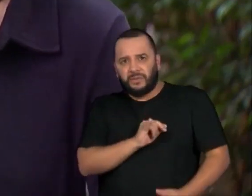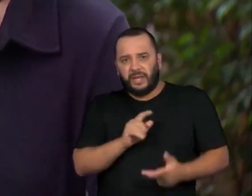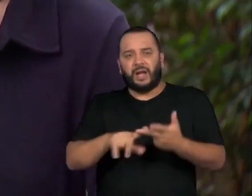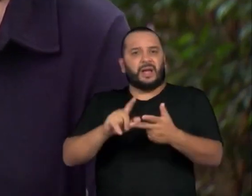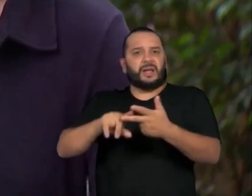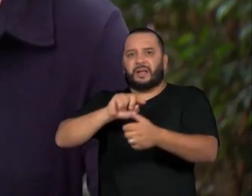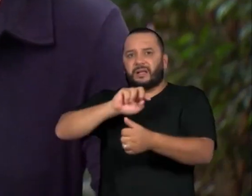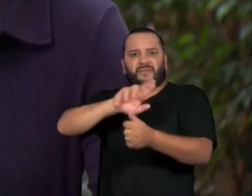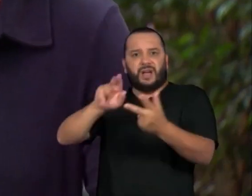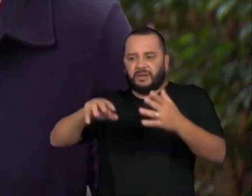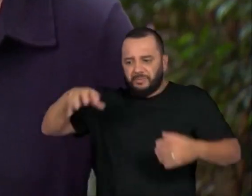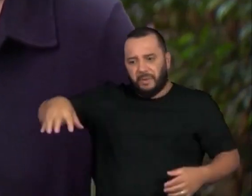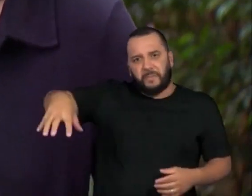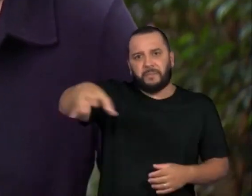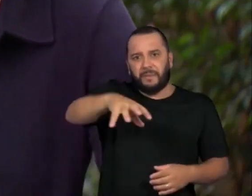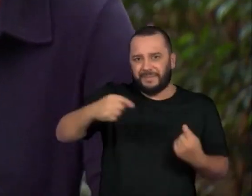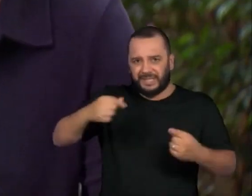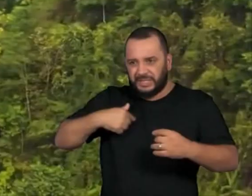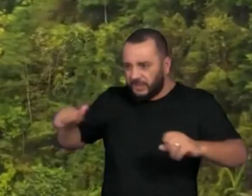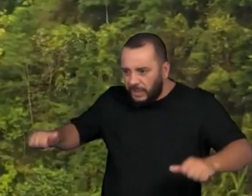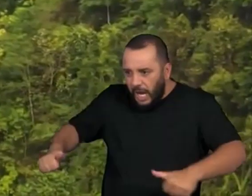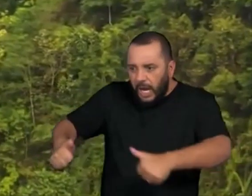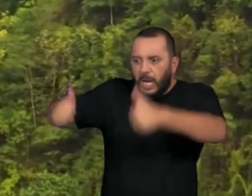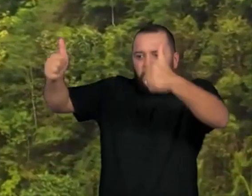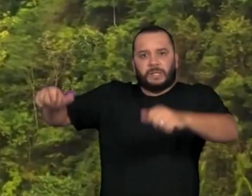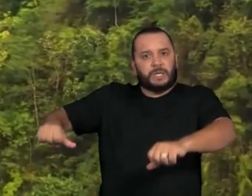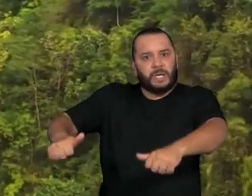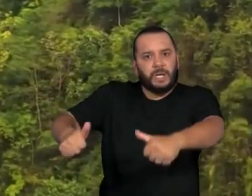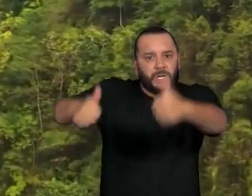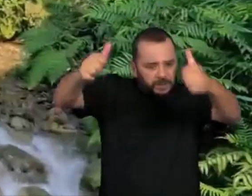no seu pessoal, e isso é urgente.